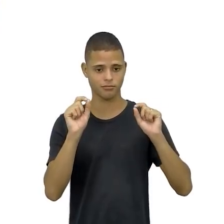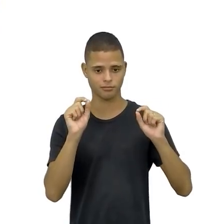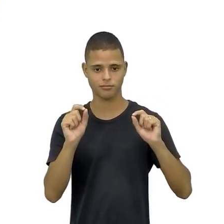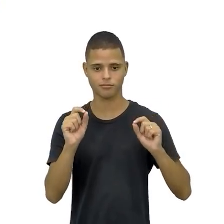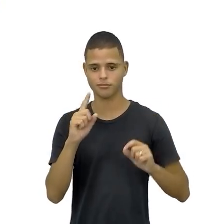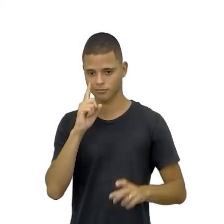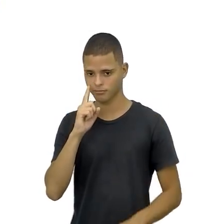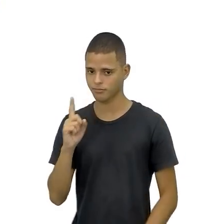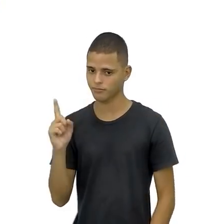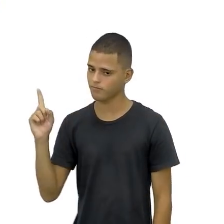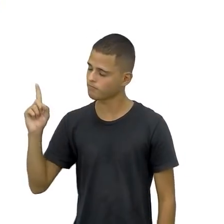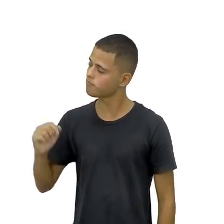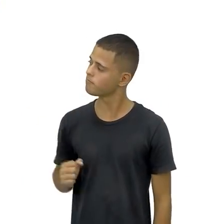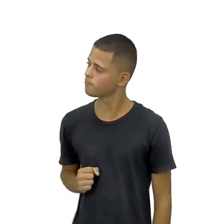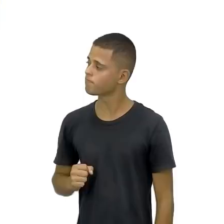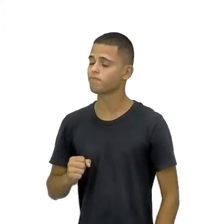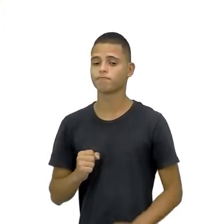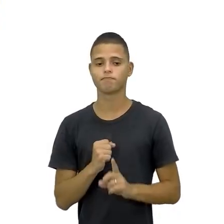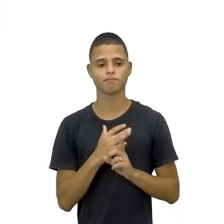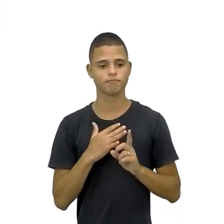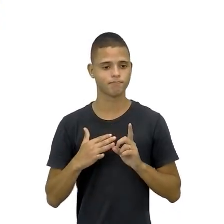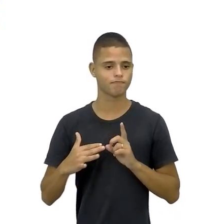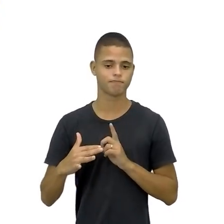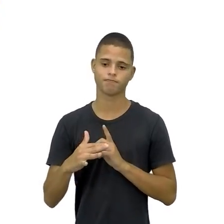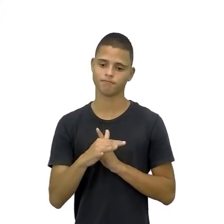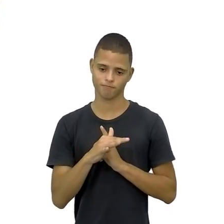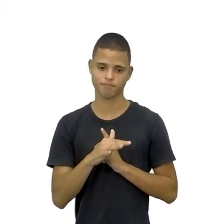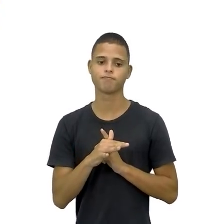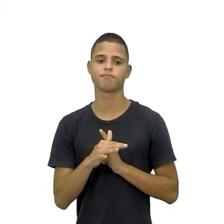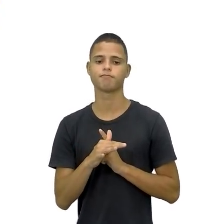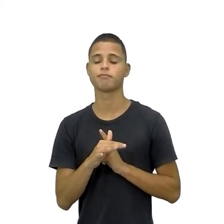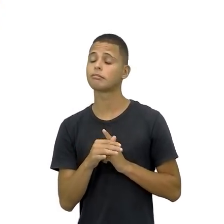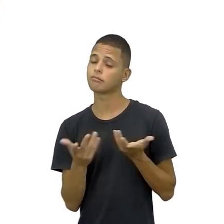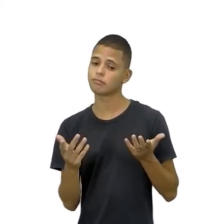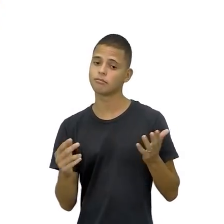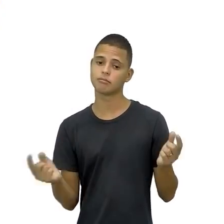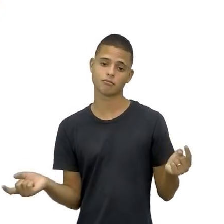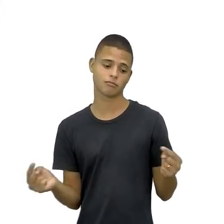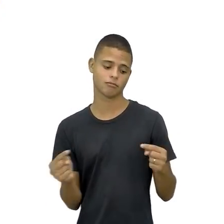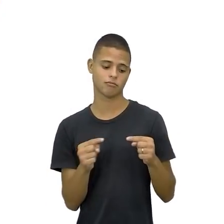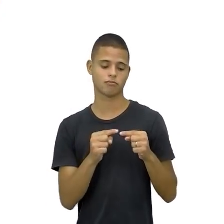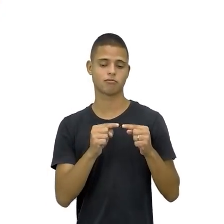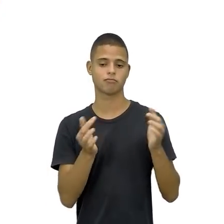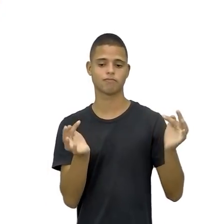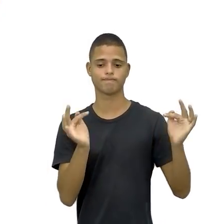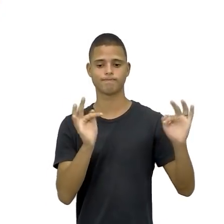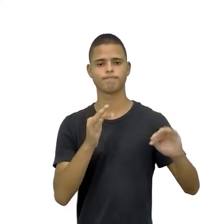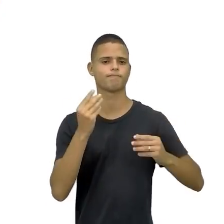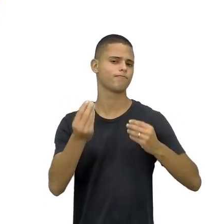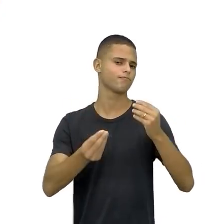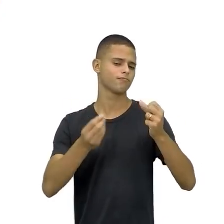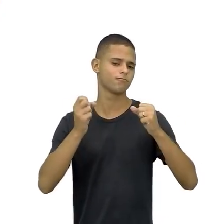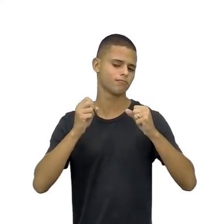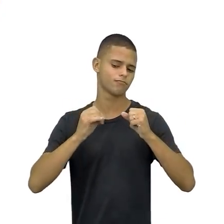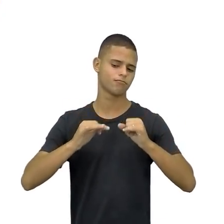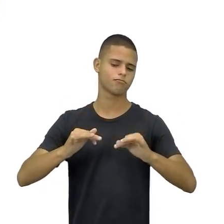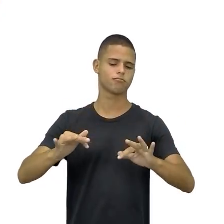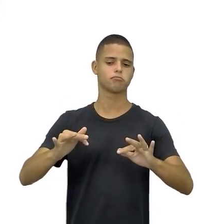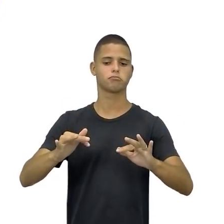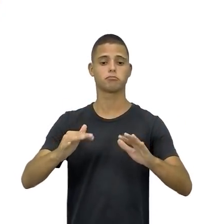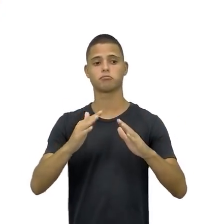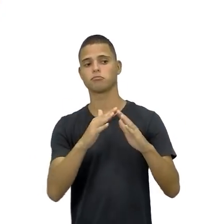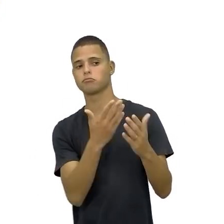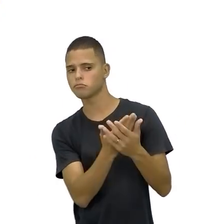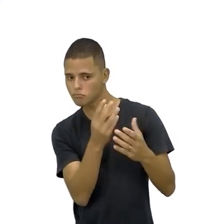do produto, que seria ali o produto final, e como ele vai ser compartilhado, ou dentro da própria escola, ou